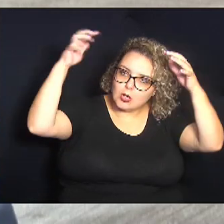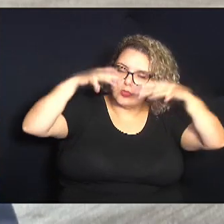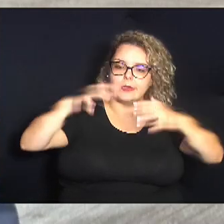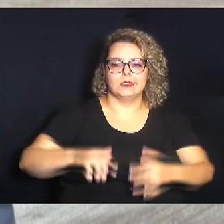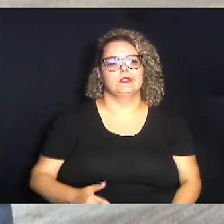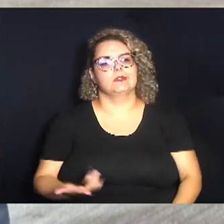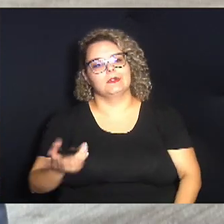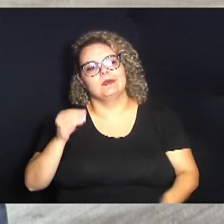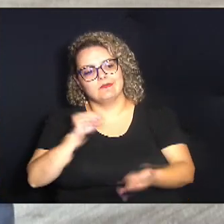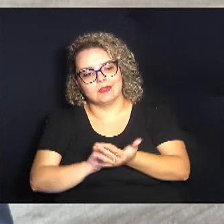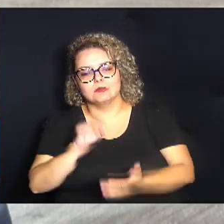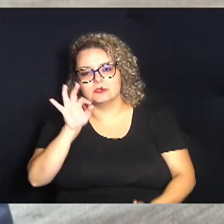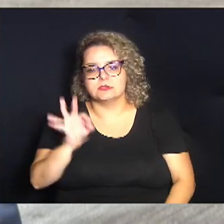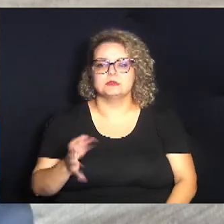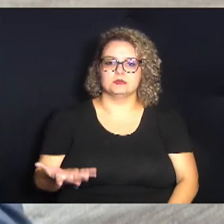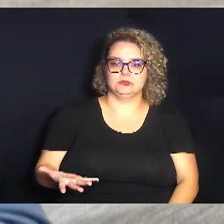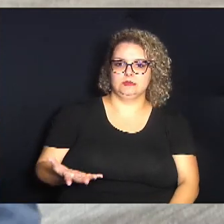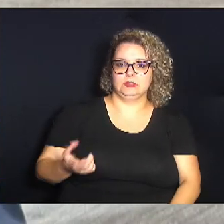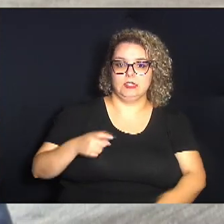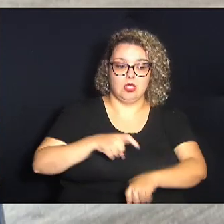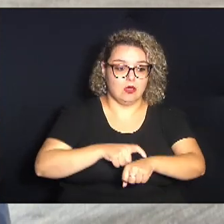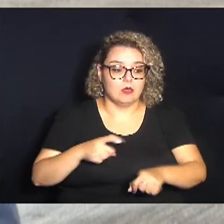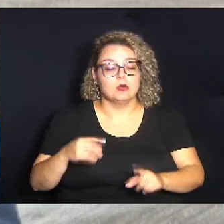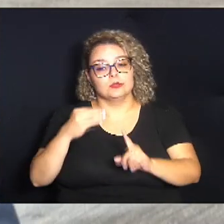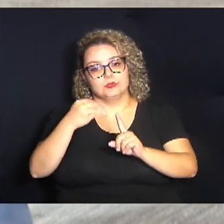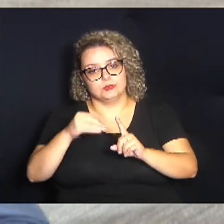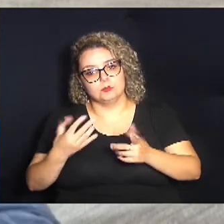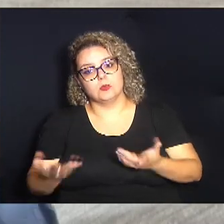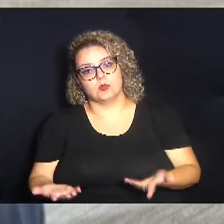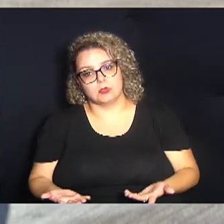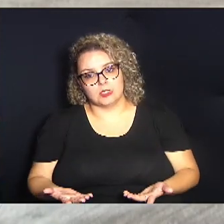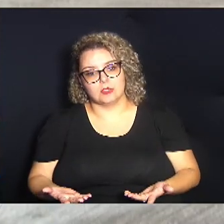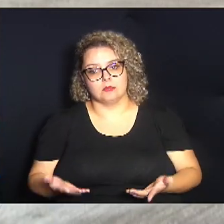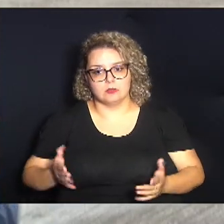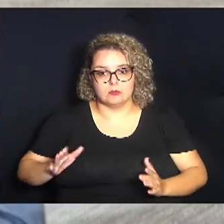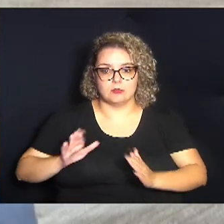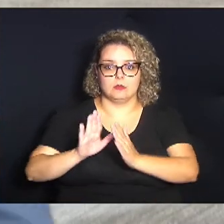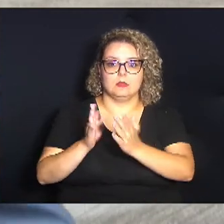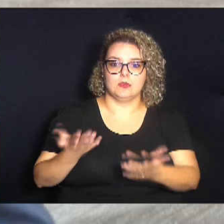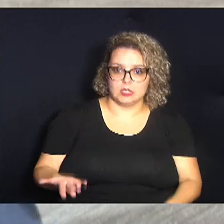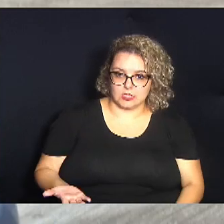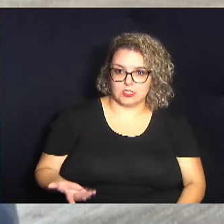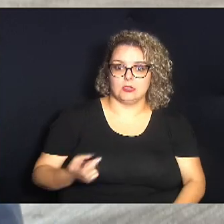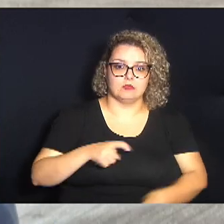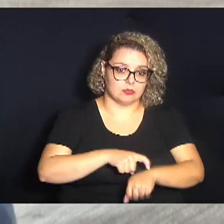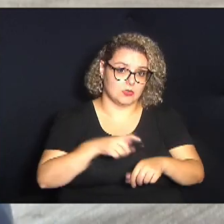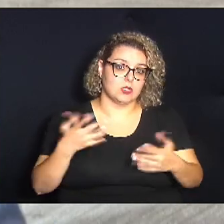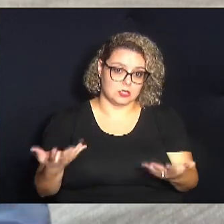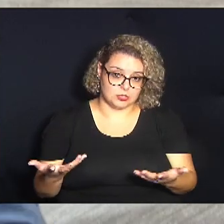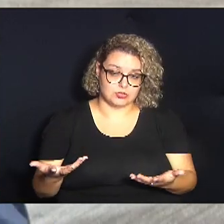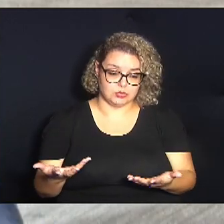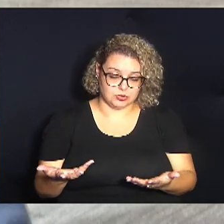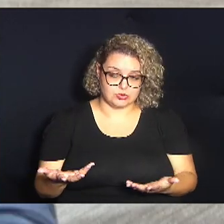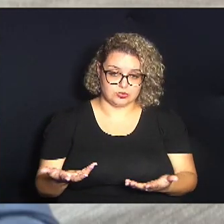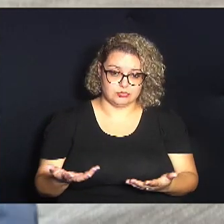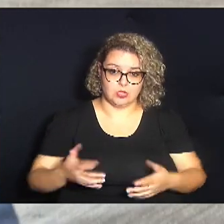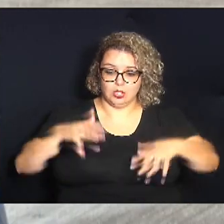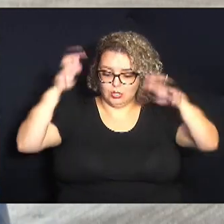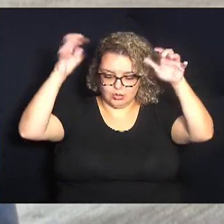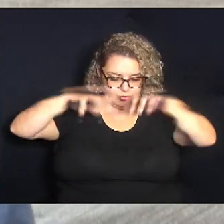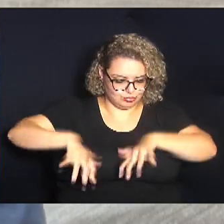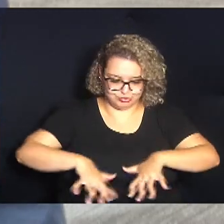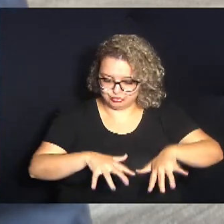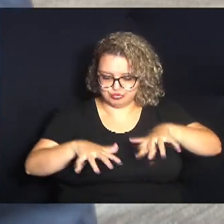incerteza, aquela situação de vulnerabilidade perante aquelas situações de águas abundantes, de